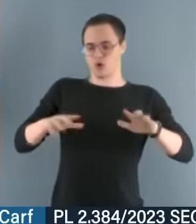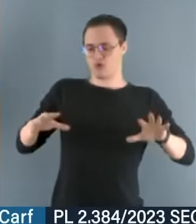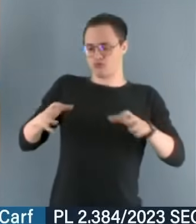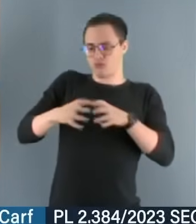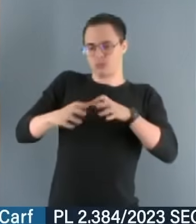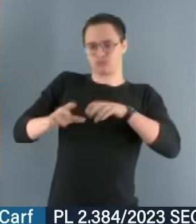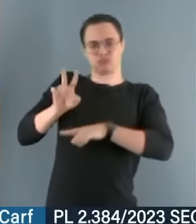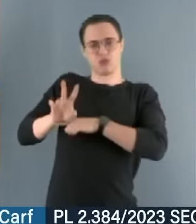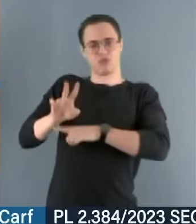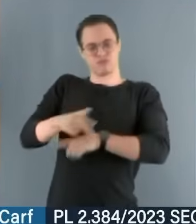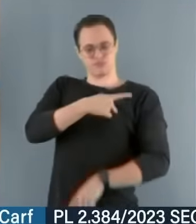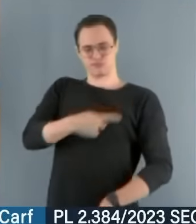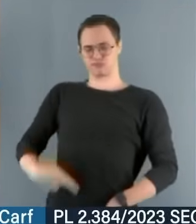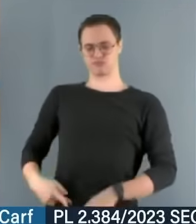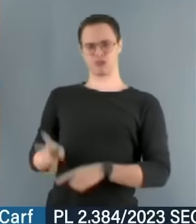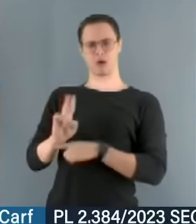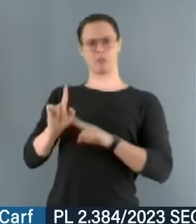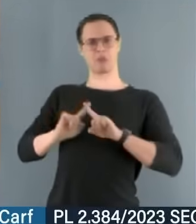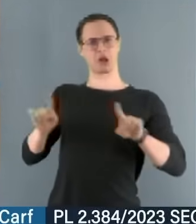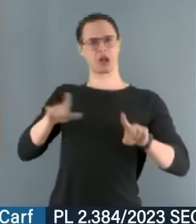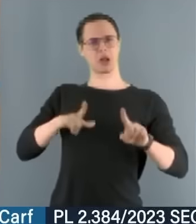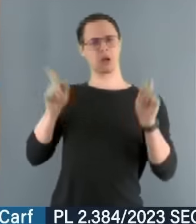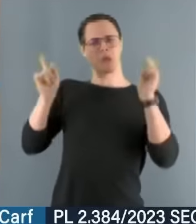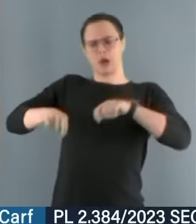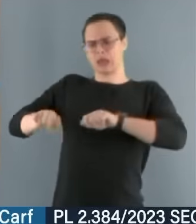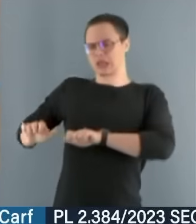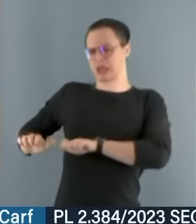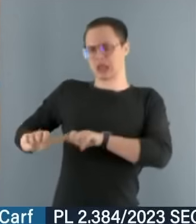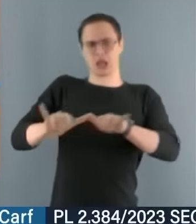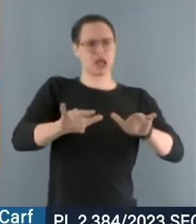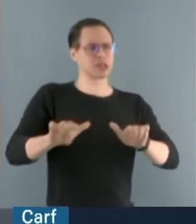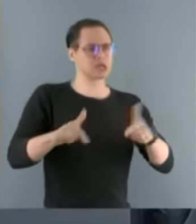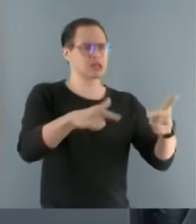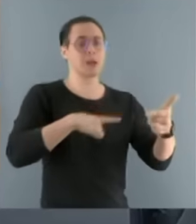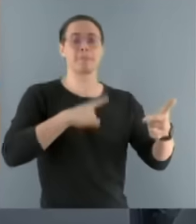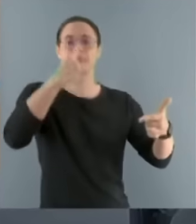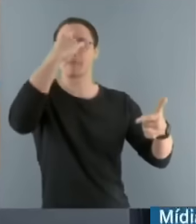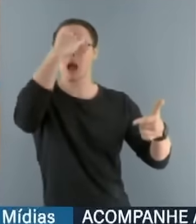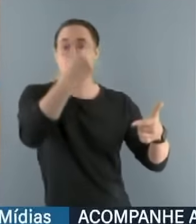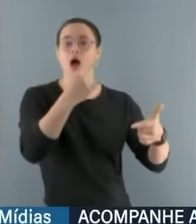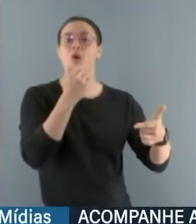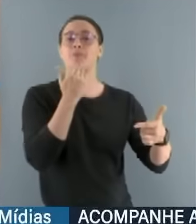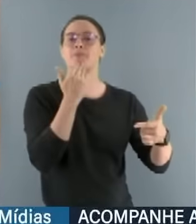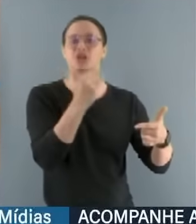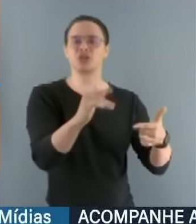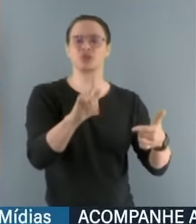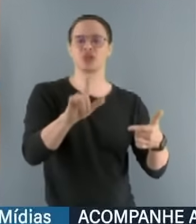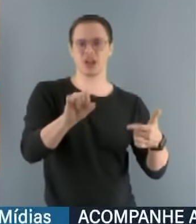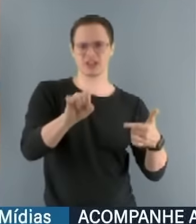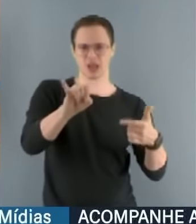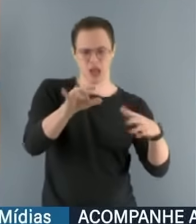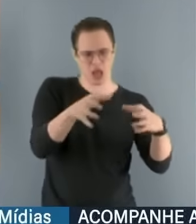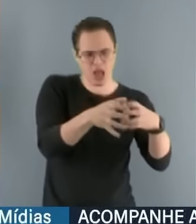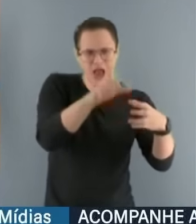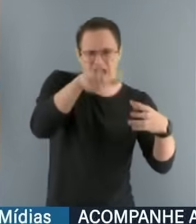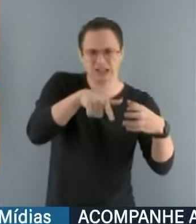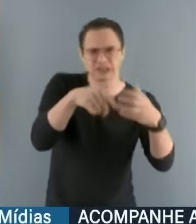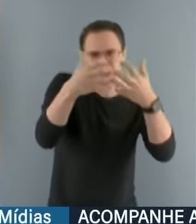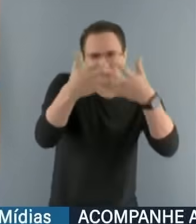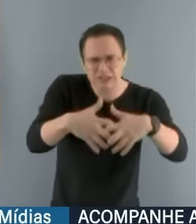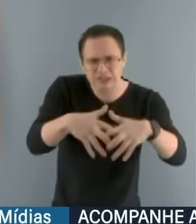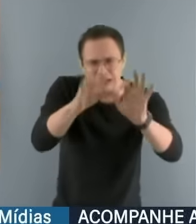Presidencial, e que, no entanto, eles só poderiam agir por demanda do GSI. É isso mesmo que funciona? Foi até